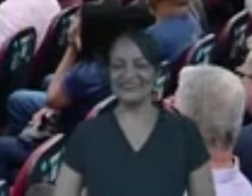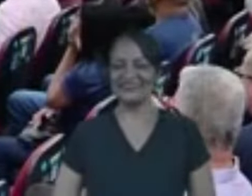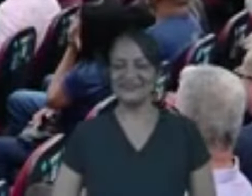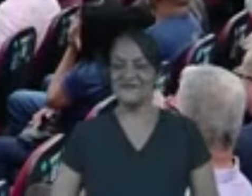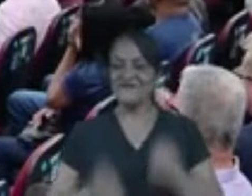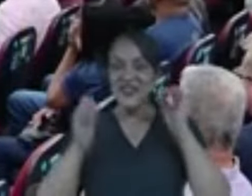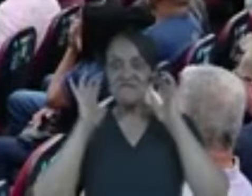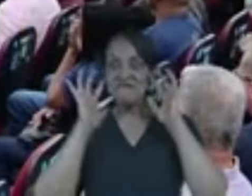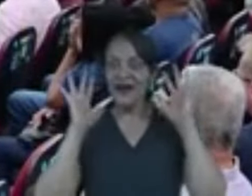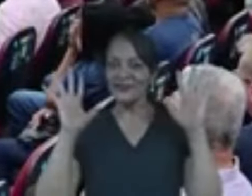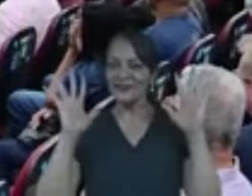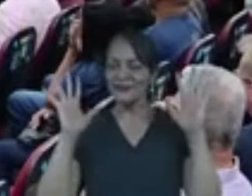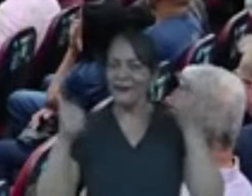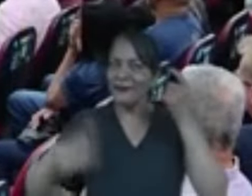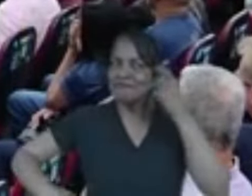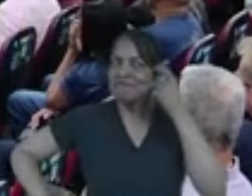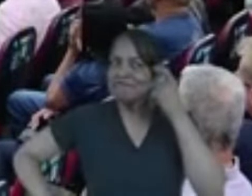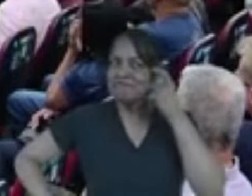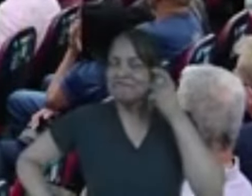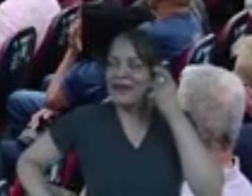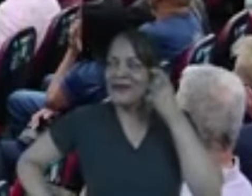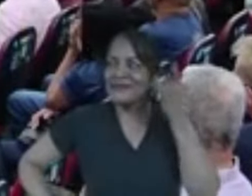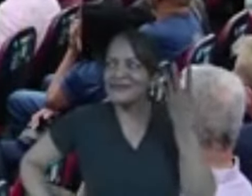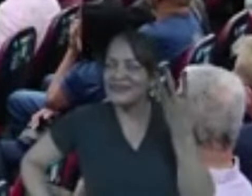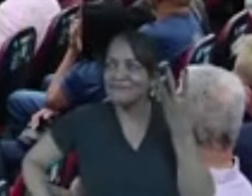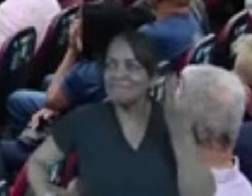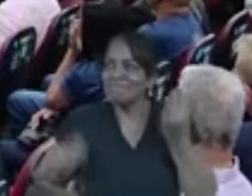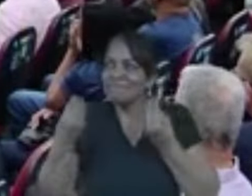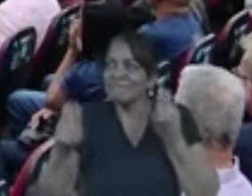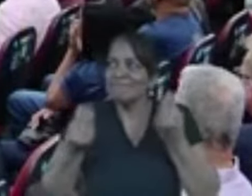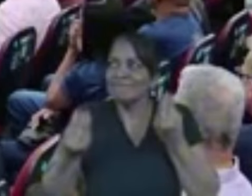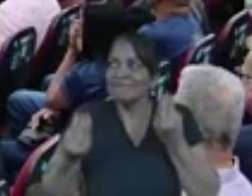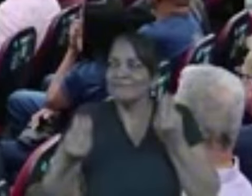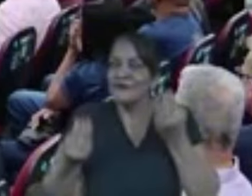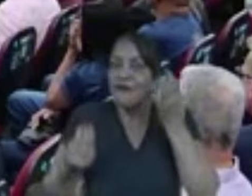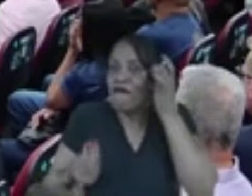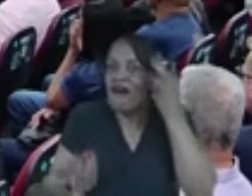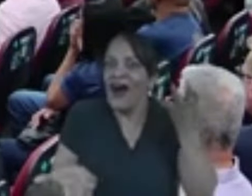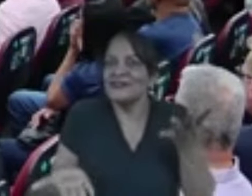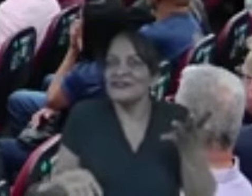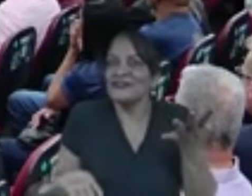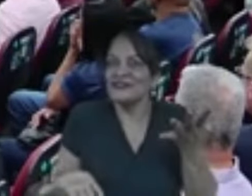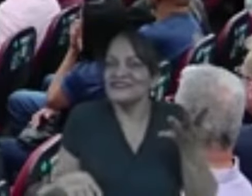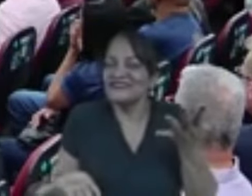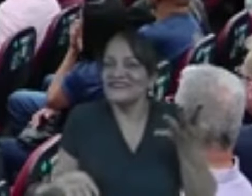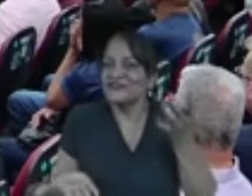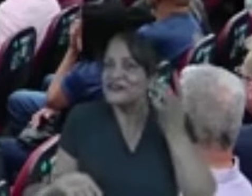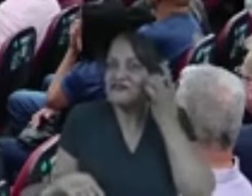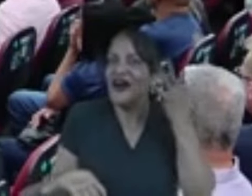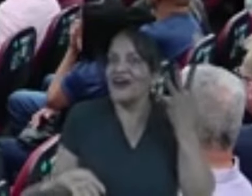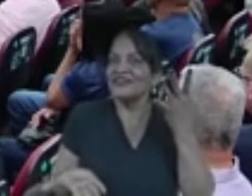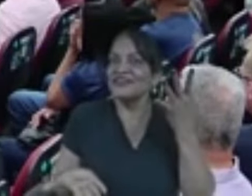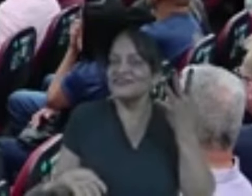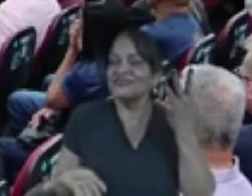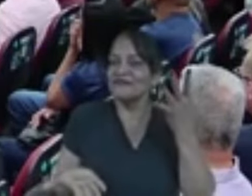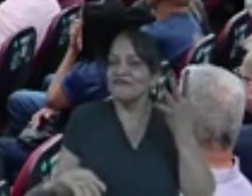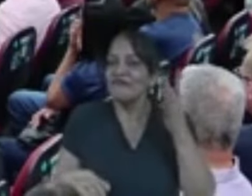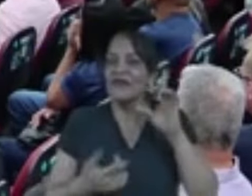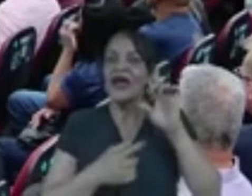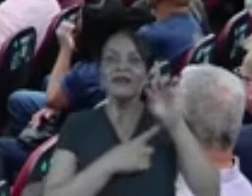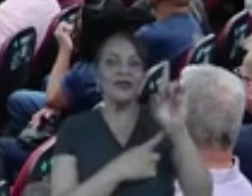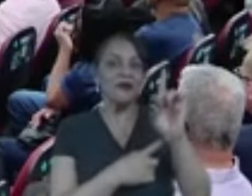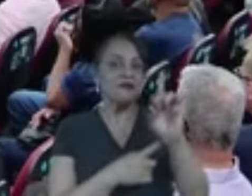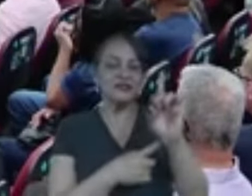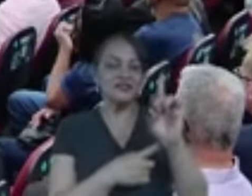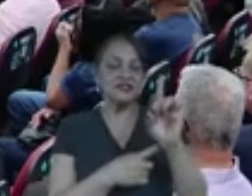Imagine vocês. Como dele facilitou as coisas, né? Deus não estava querendo fazer